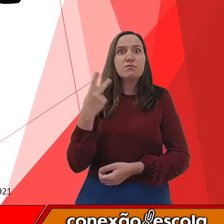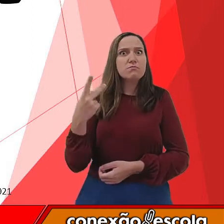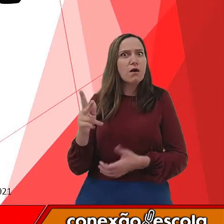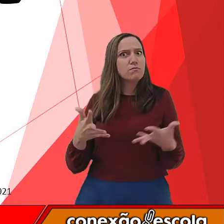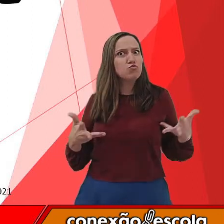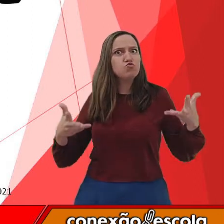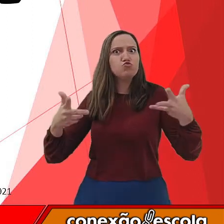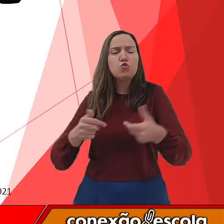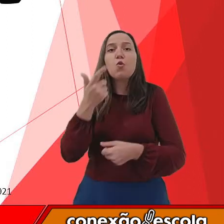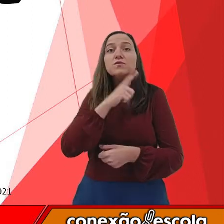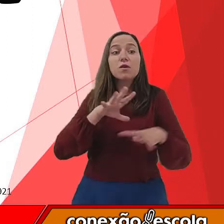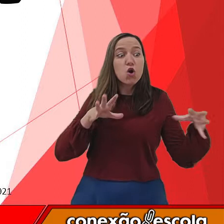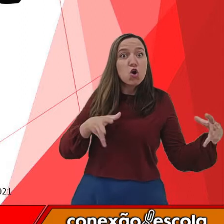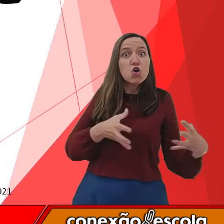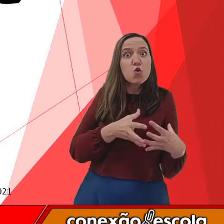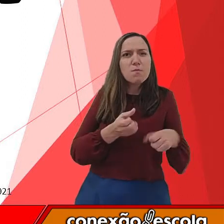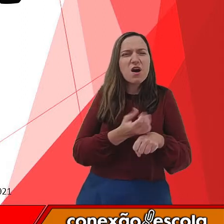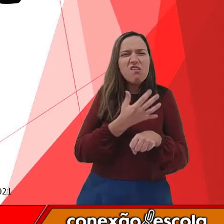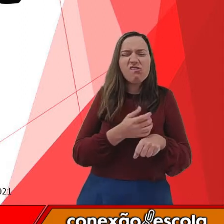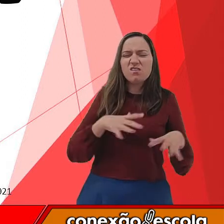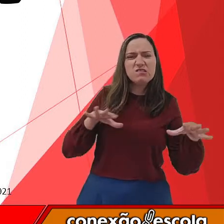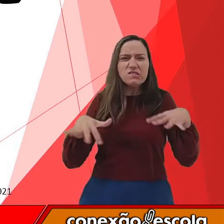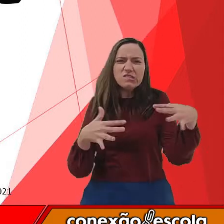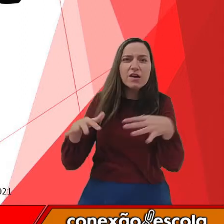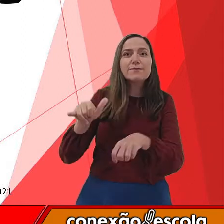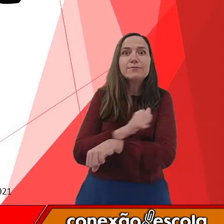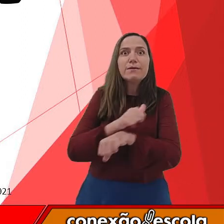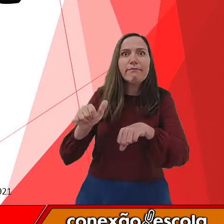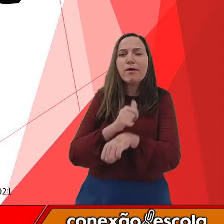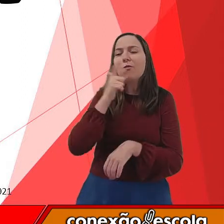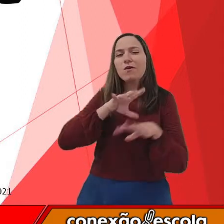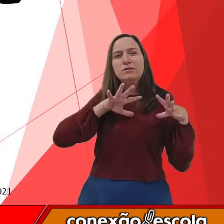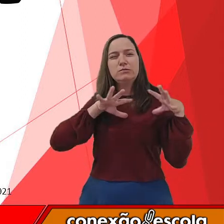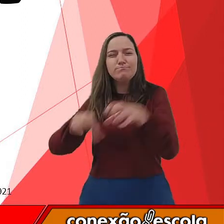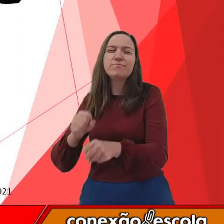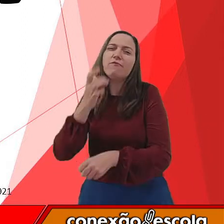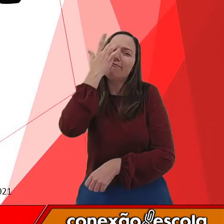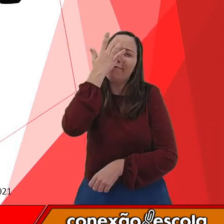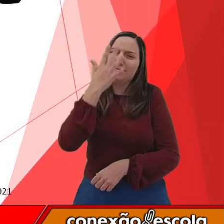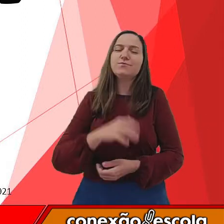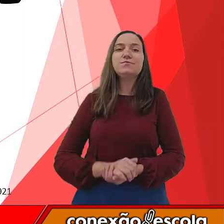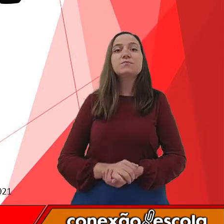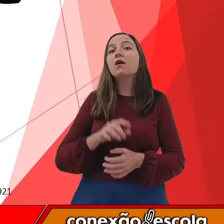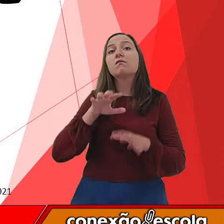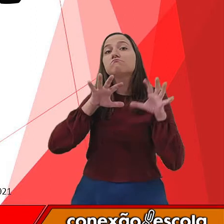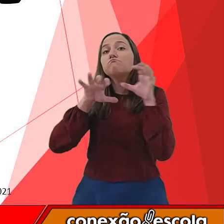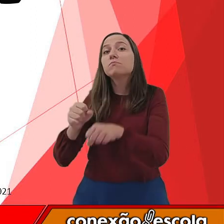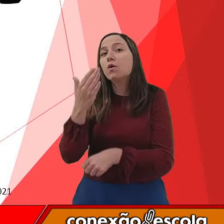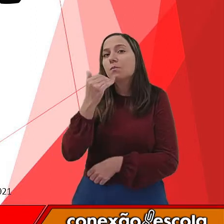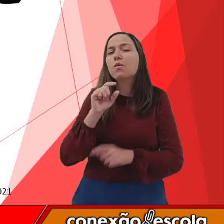em grupo faz com que qualquer animal se torne facilmente uma presa. Entre as suas presas estão